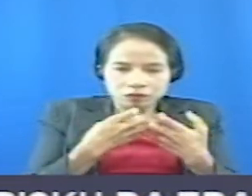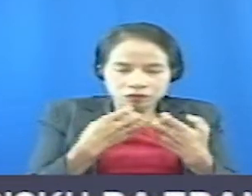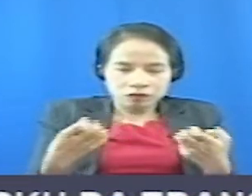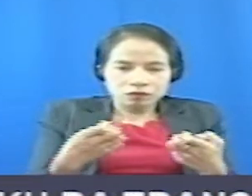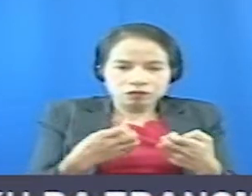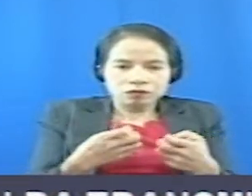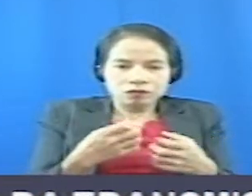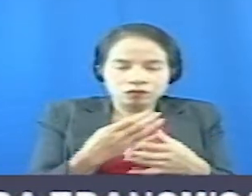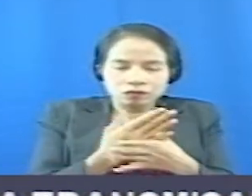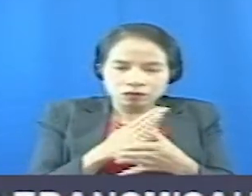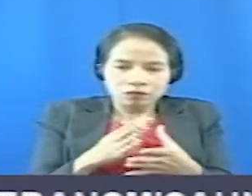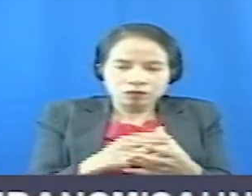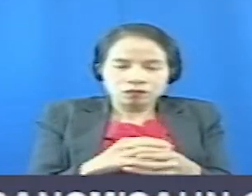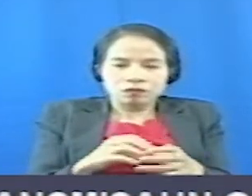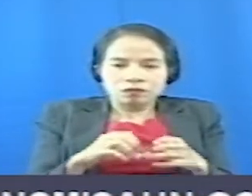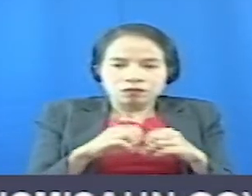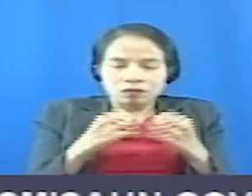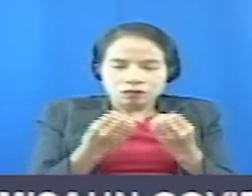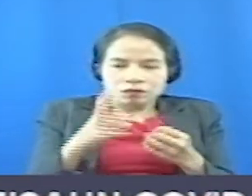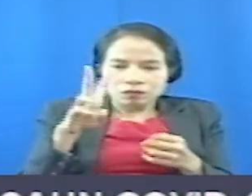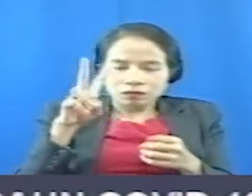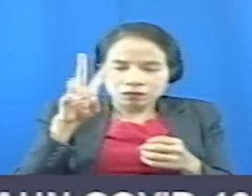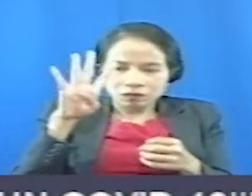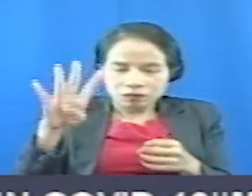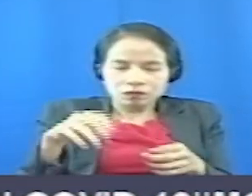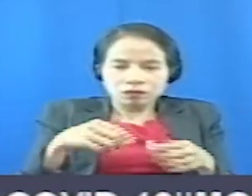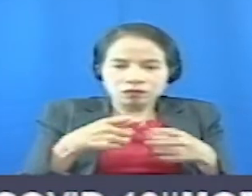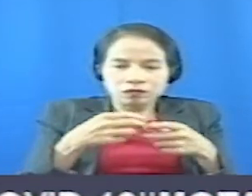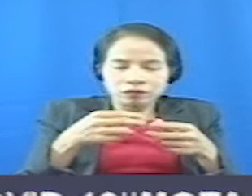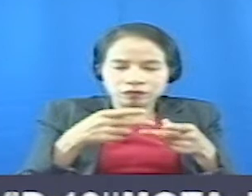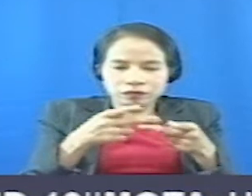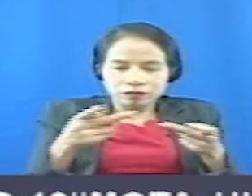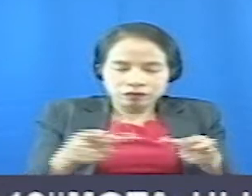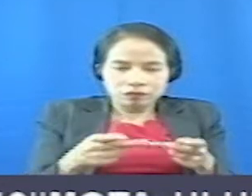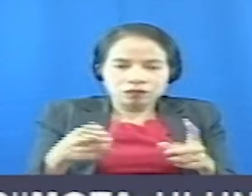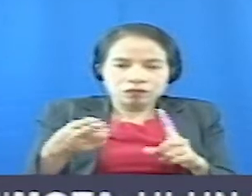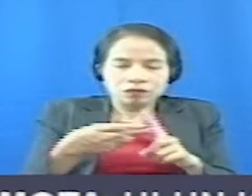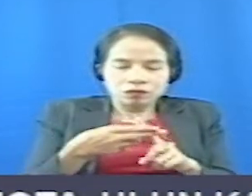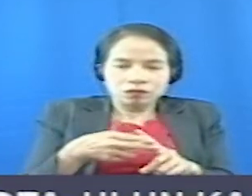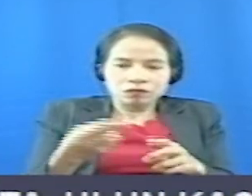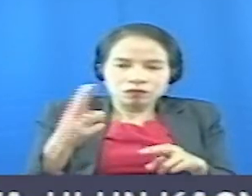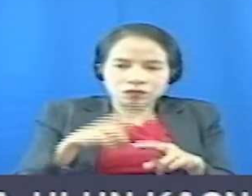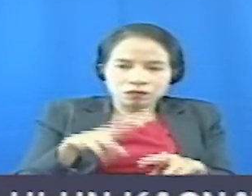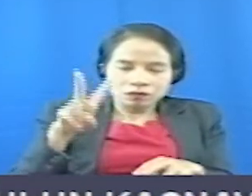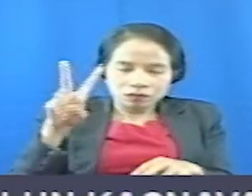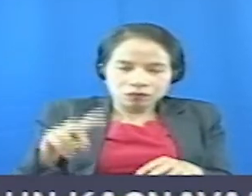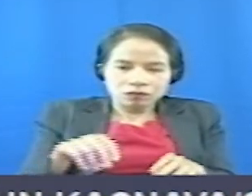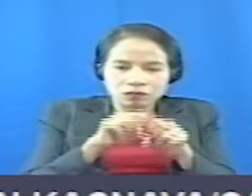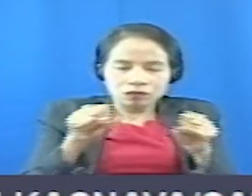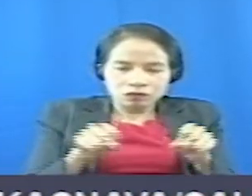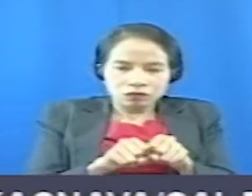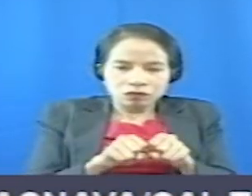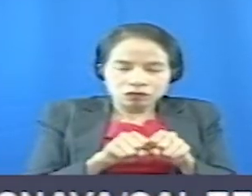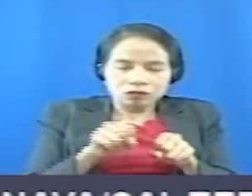a instituição HAT, evento ida, faz em quarentena saiba rua, e a suco sanulo recém